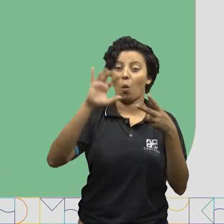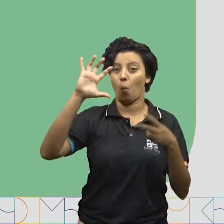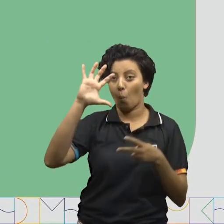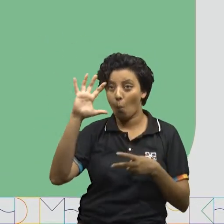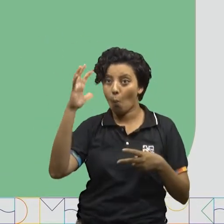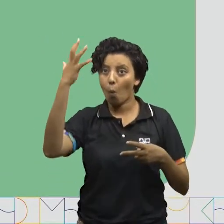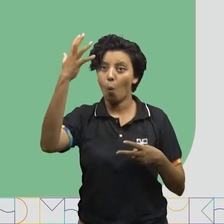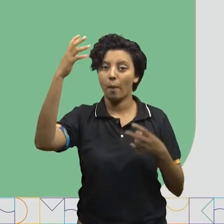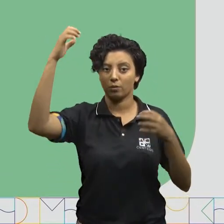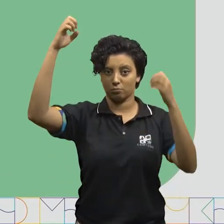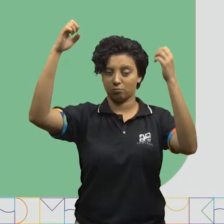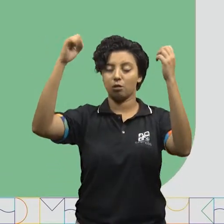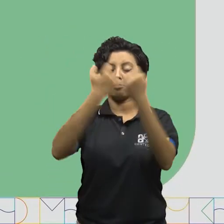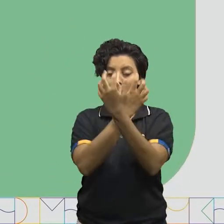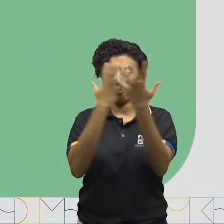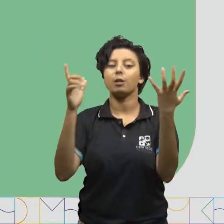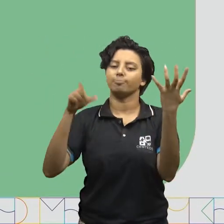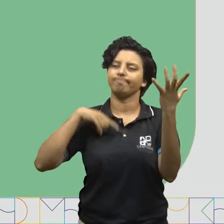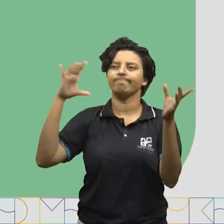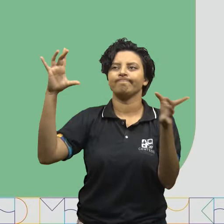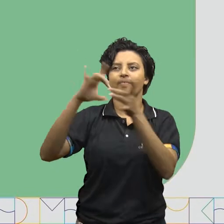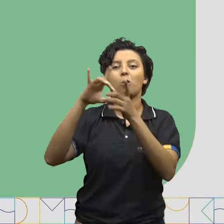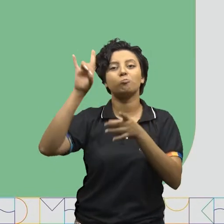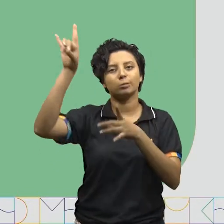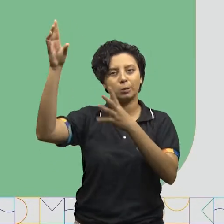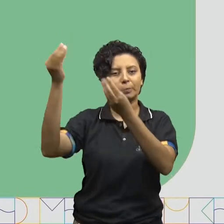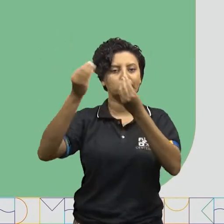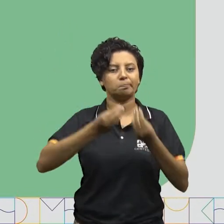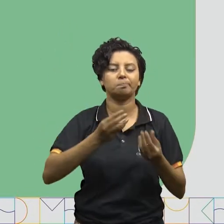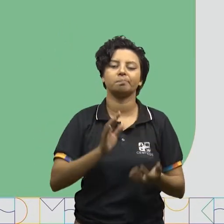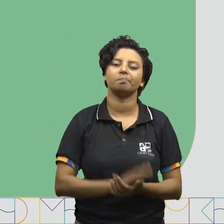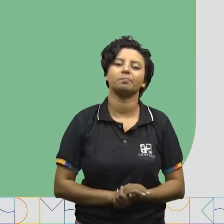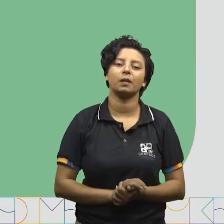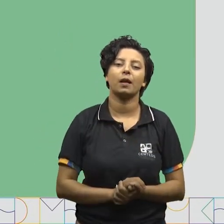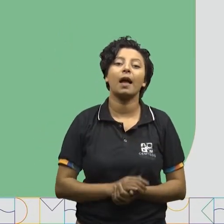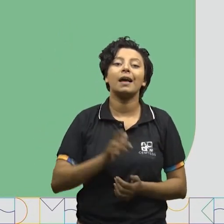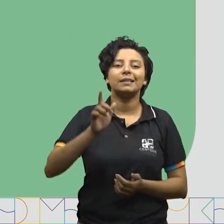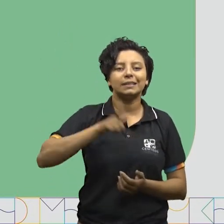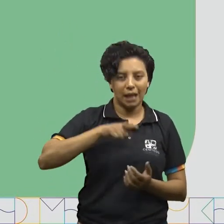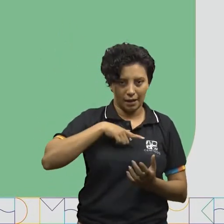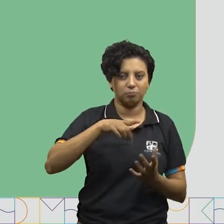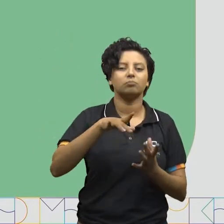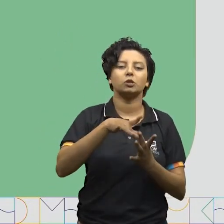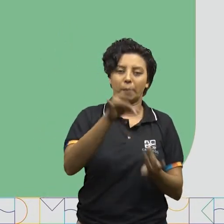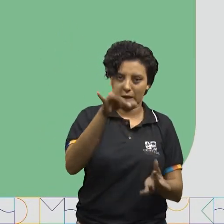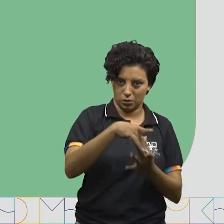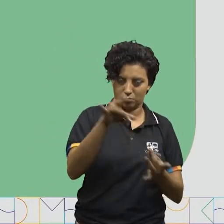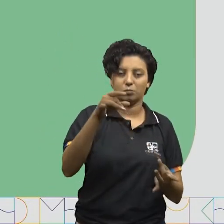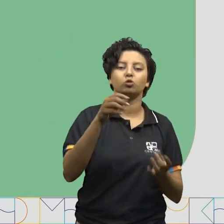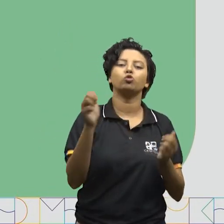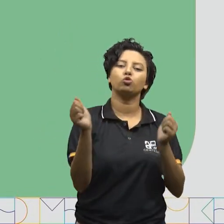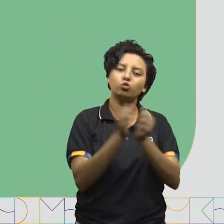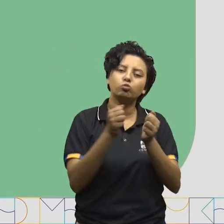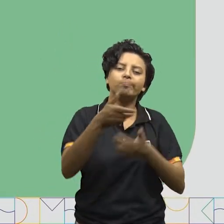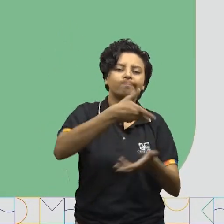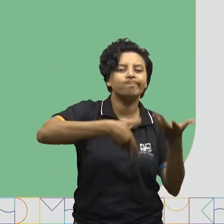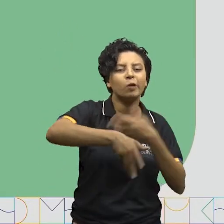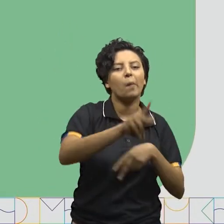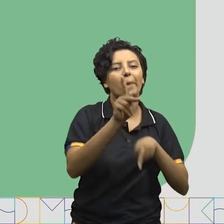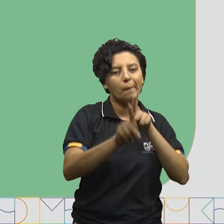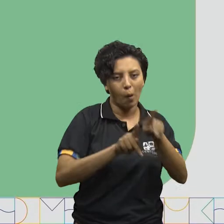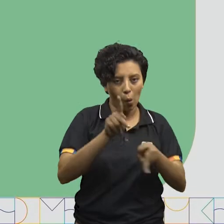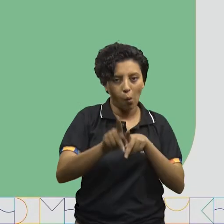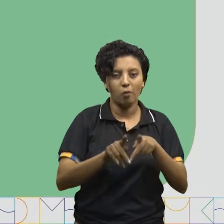com os deuses. Outras entidades sobrenaturais, que não eram divindades, também conviviam com os Samis.